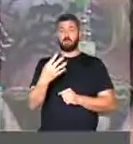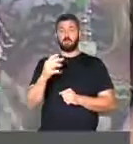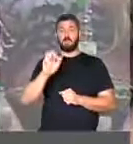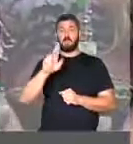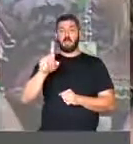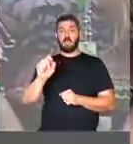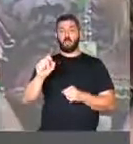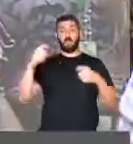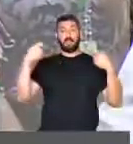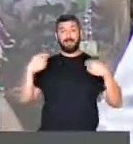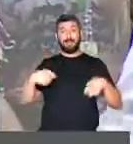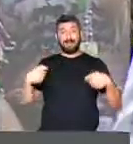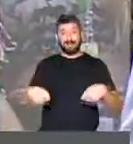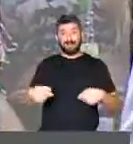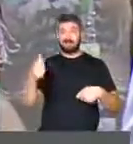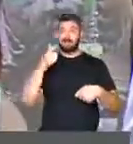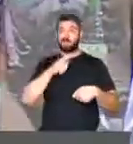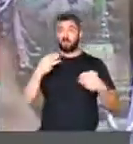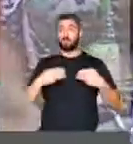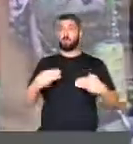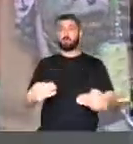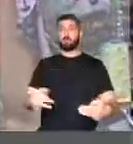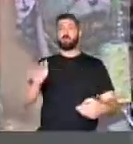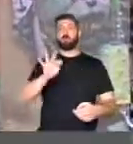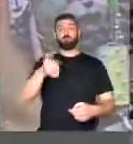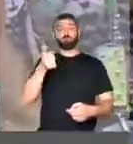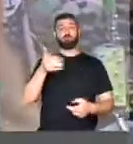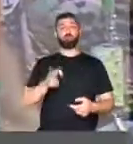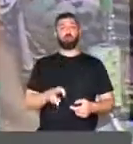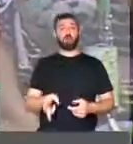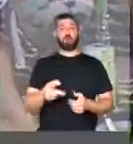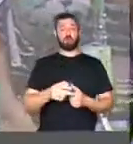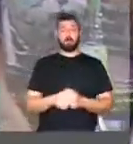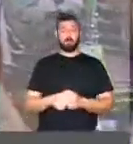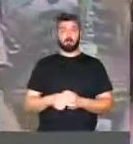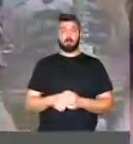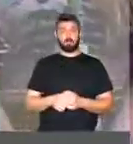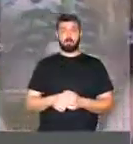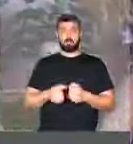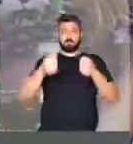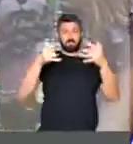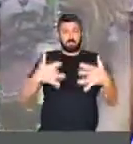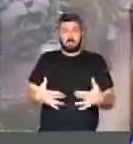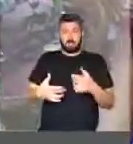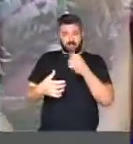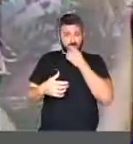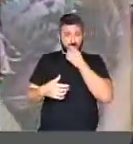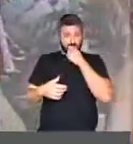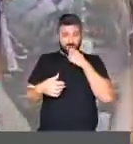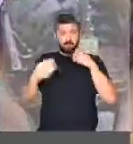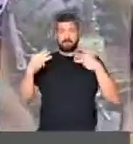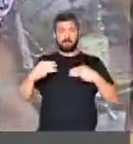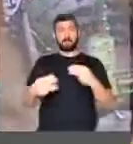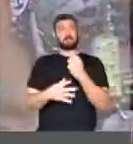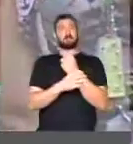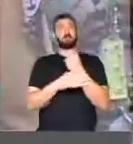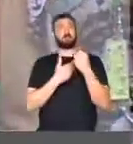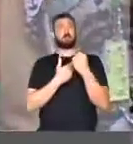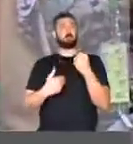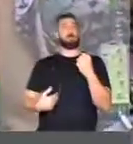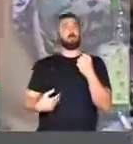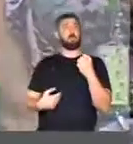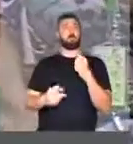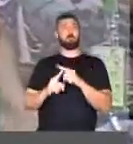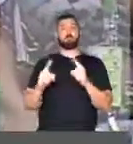cargos necessários para que esse ministério funcione. Não se justifica o Ministério da Segurança